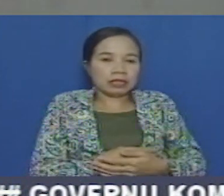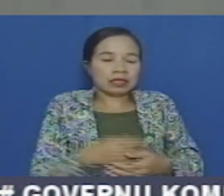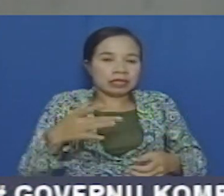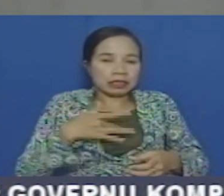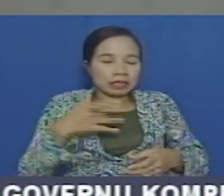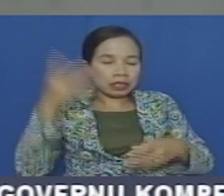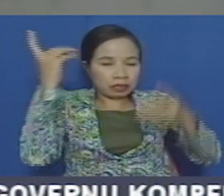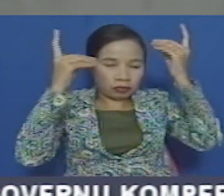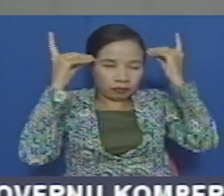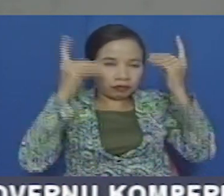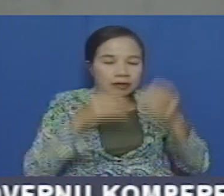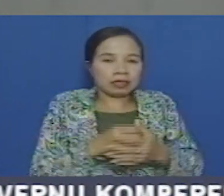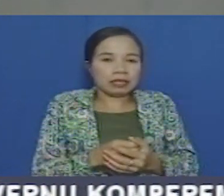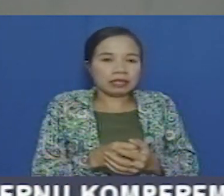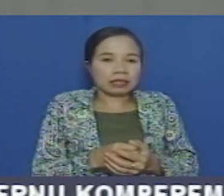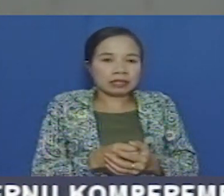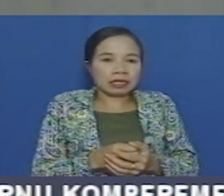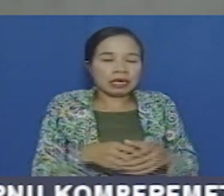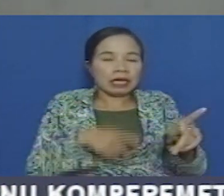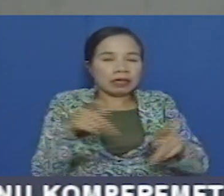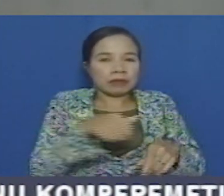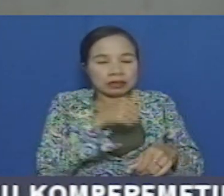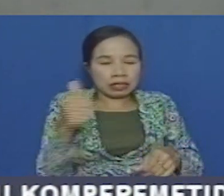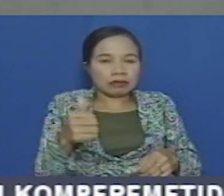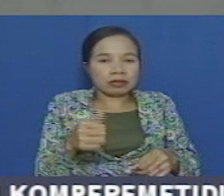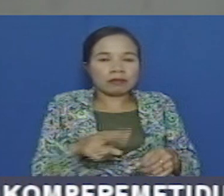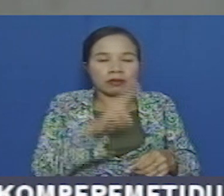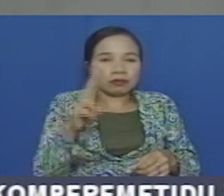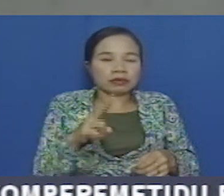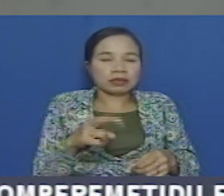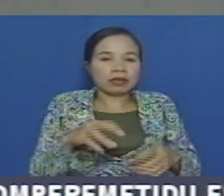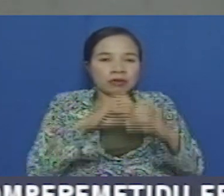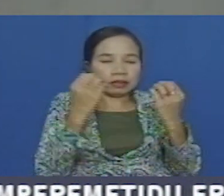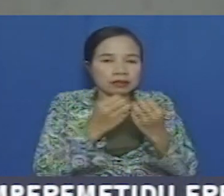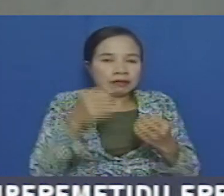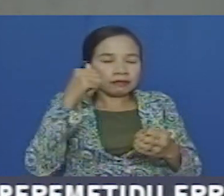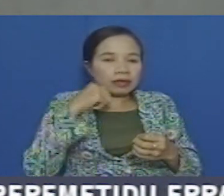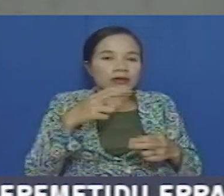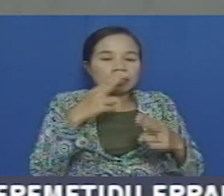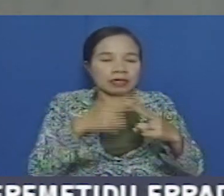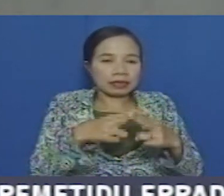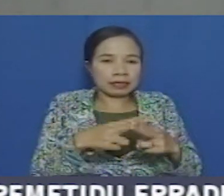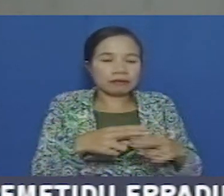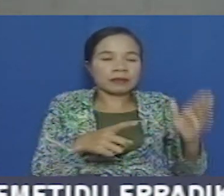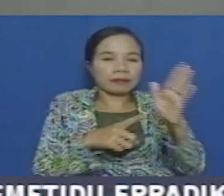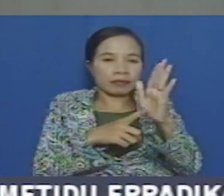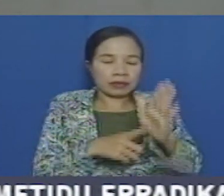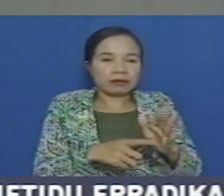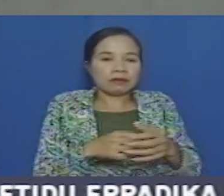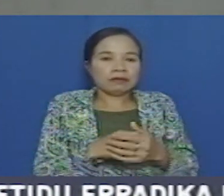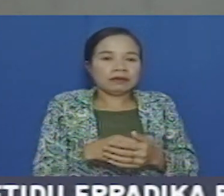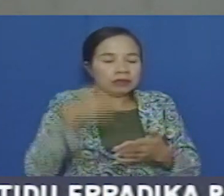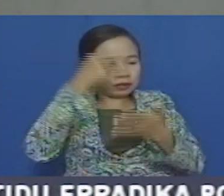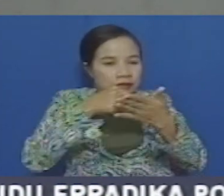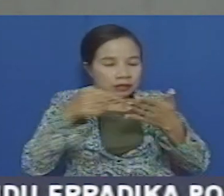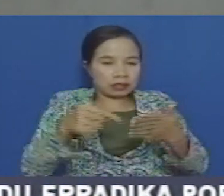parte balung nebe mak uza Rede Feito ni anara bele mai konfirma direta iha sekretariado Rede Feito Timor Leste ni yang iha